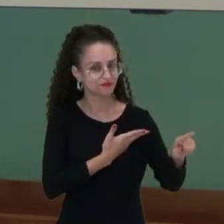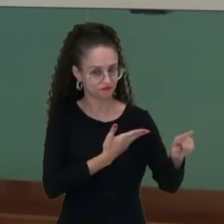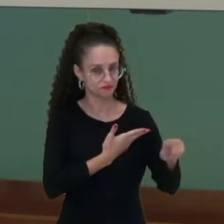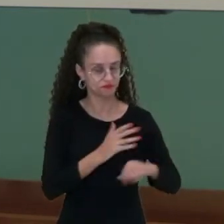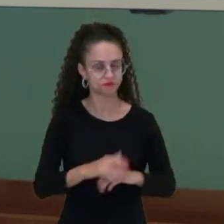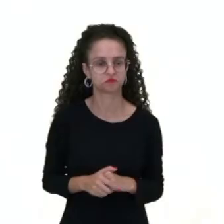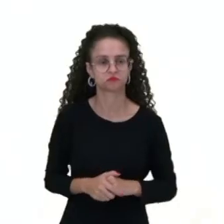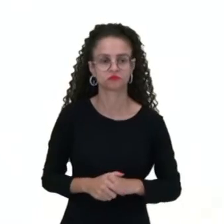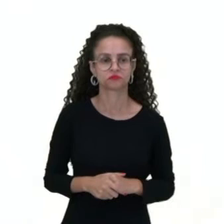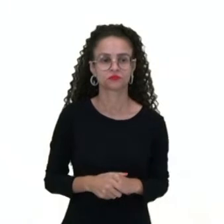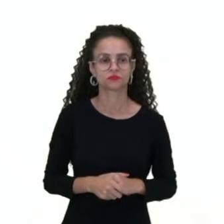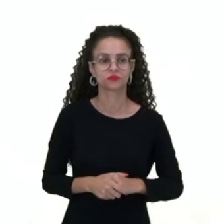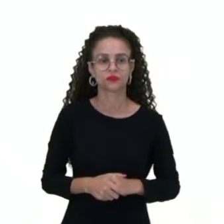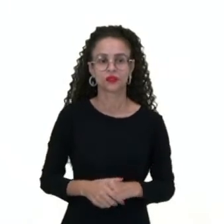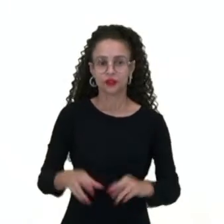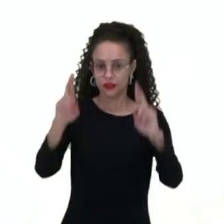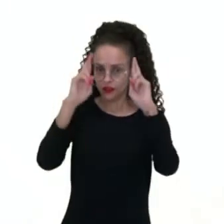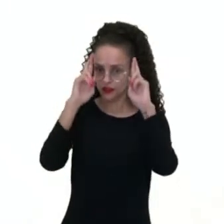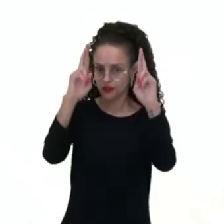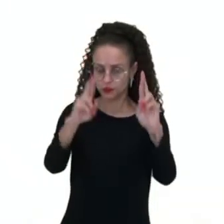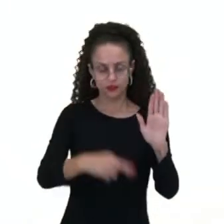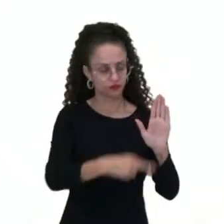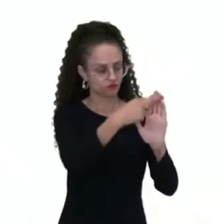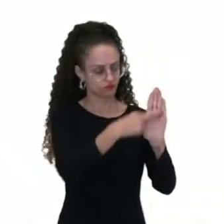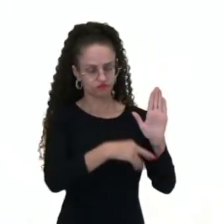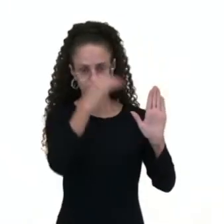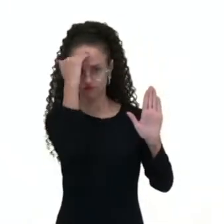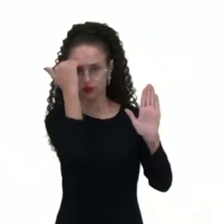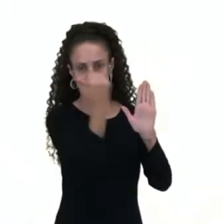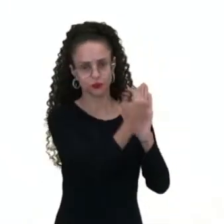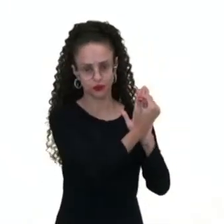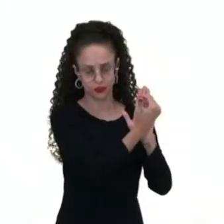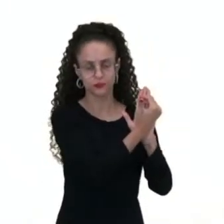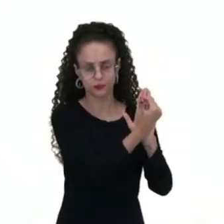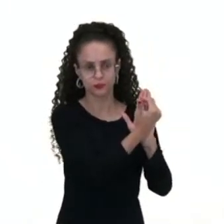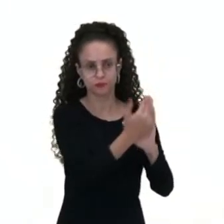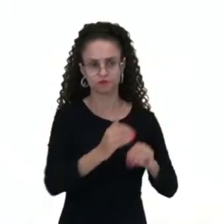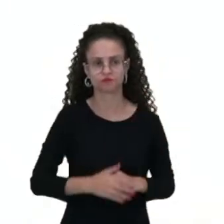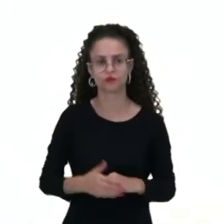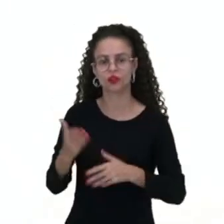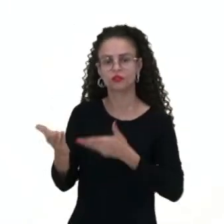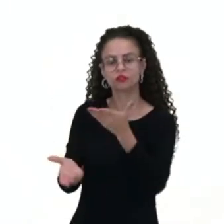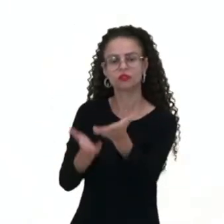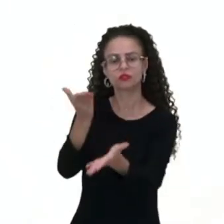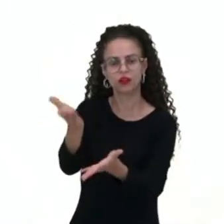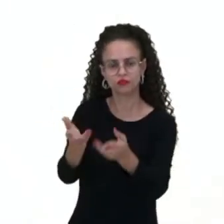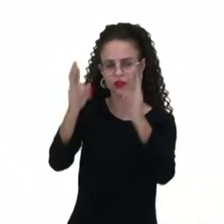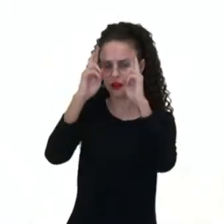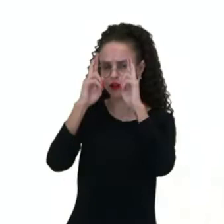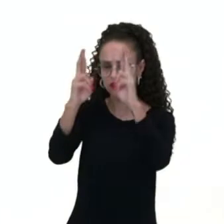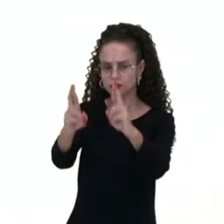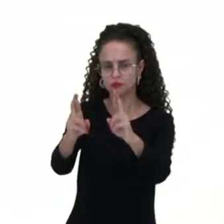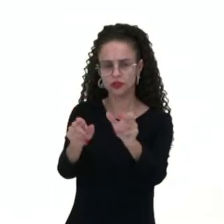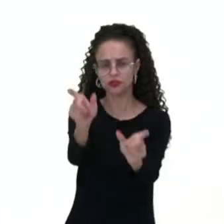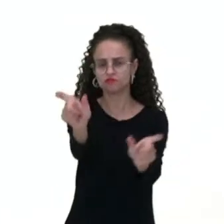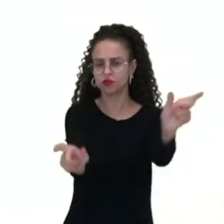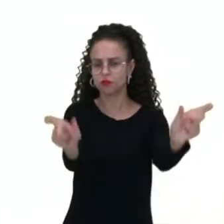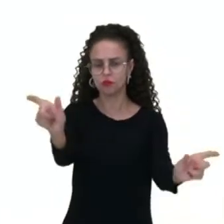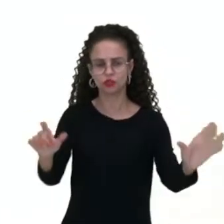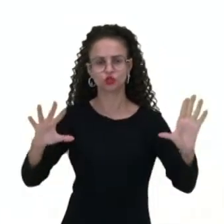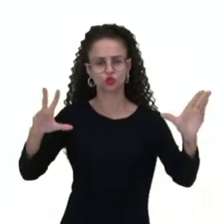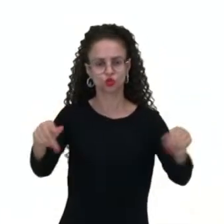ano. Respeitar as normas da escola. Tratar de forma respeitosa e igualitária todos os